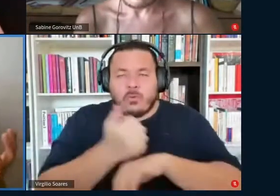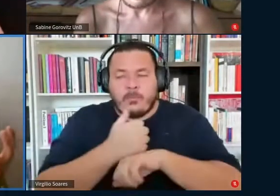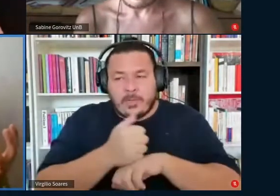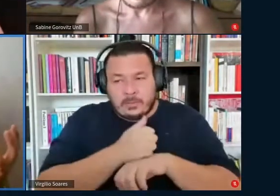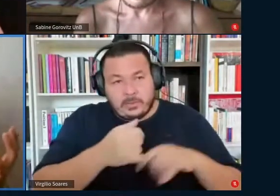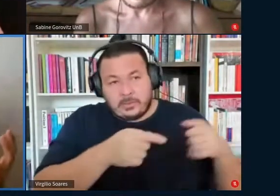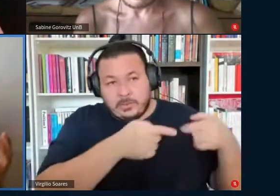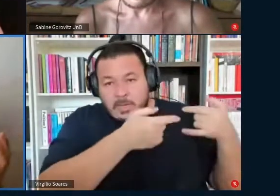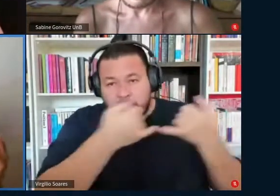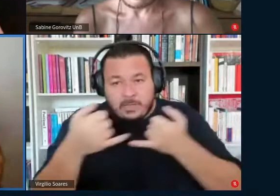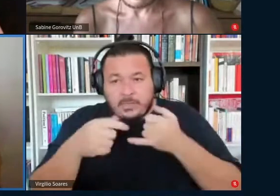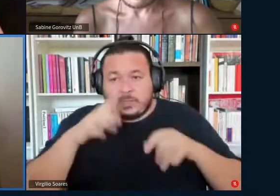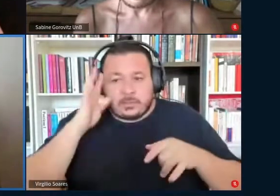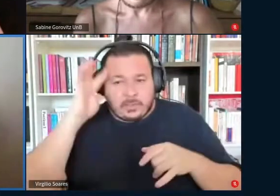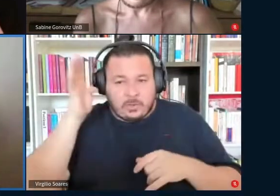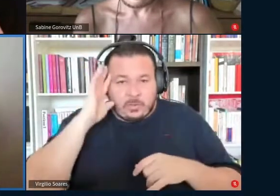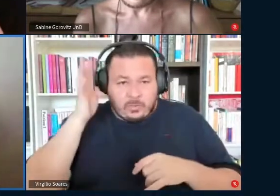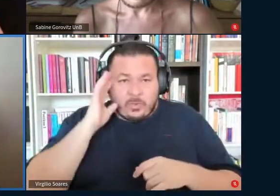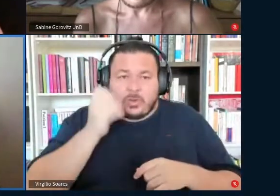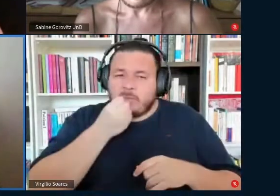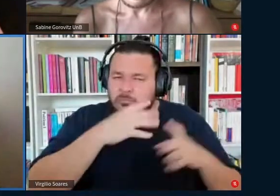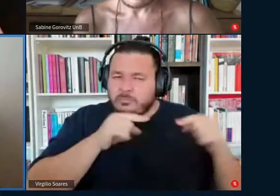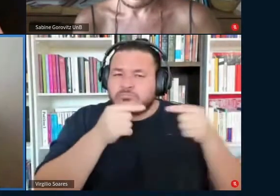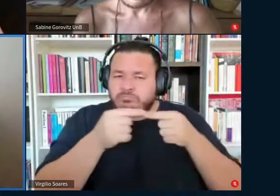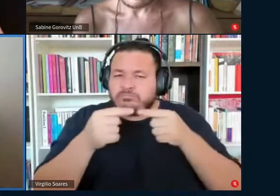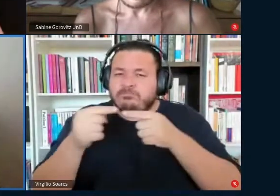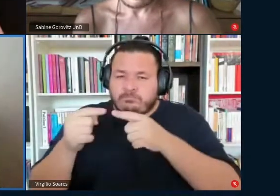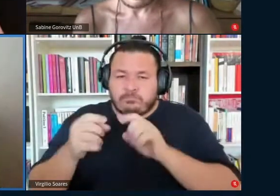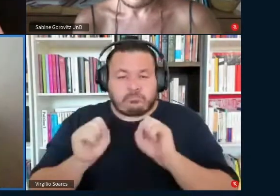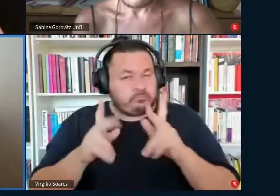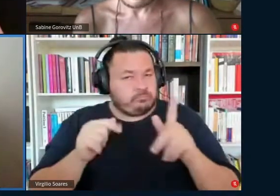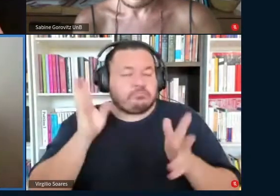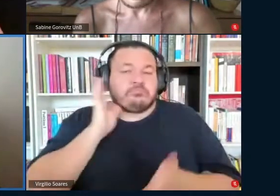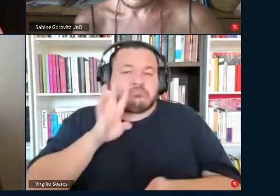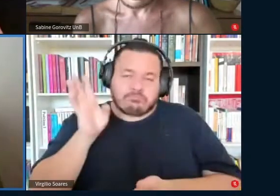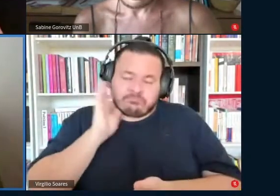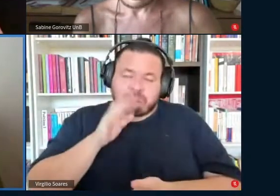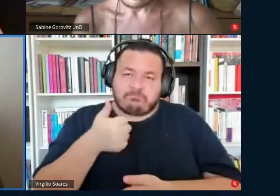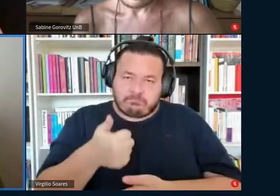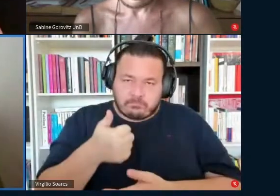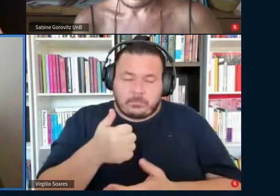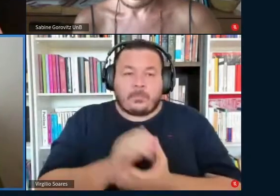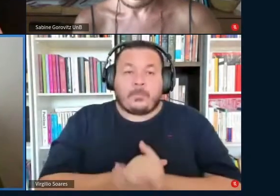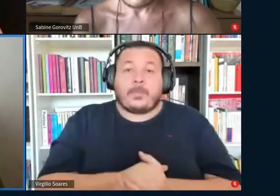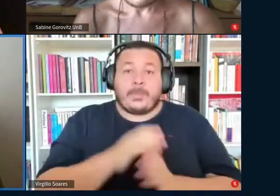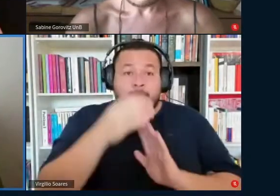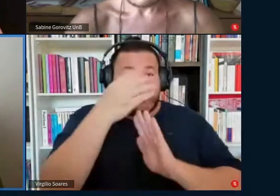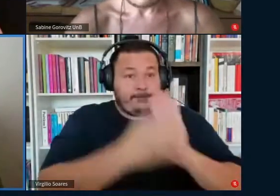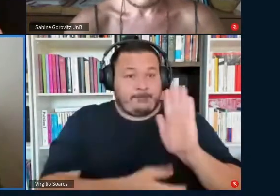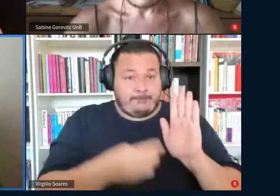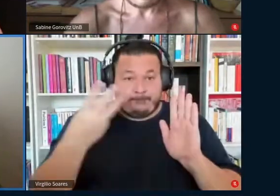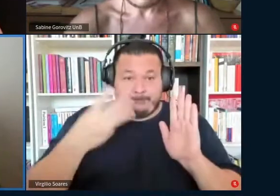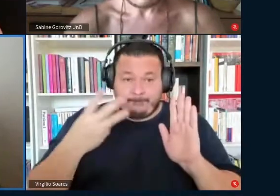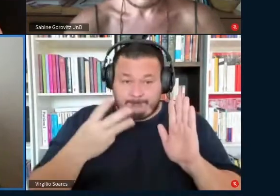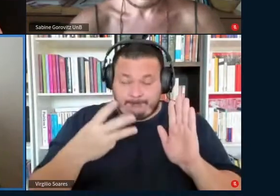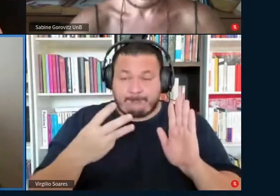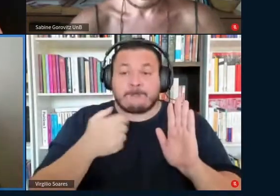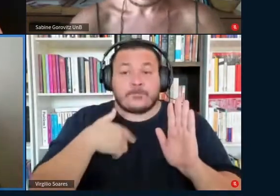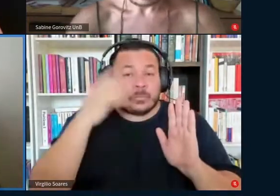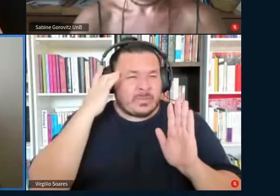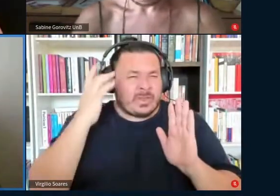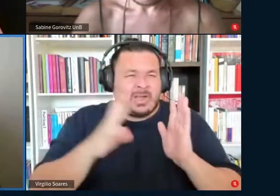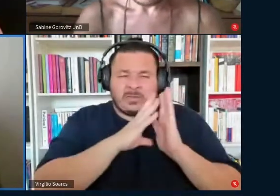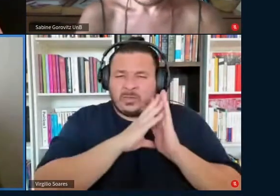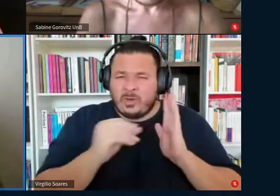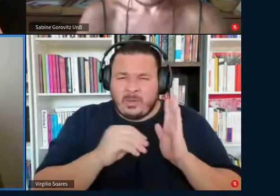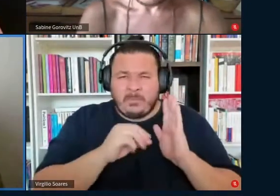teórica e num campo de uma maneira muito coerente, achei que ficou muito legal. O capítulo 3, eu acho que a metodologia está muito